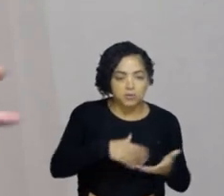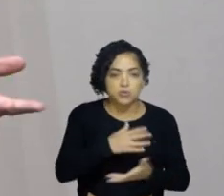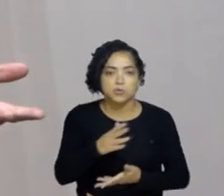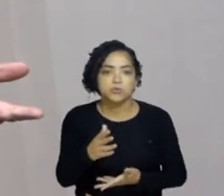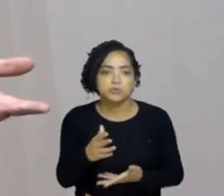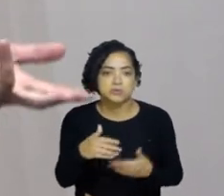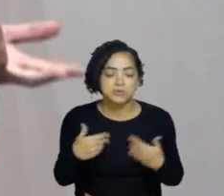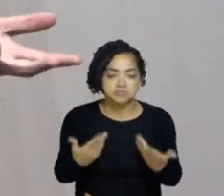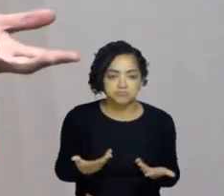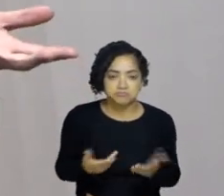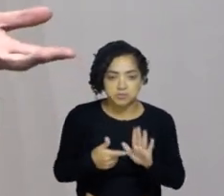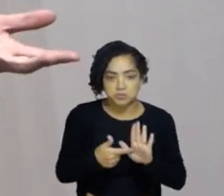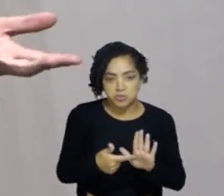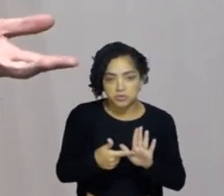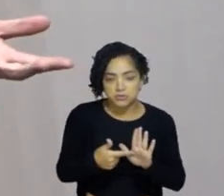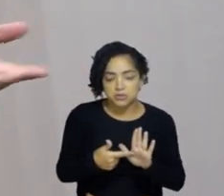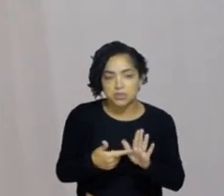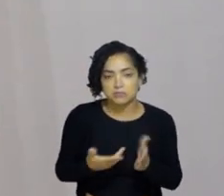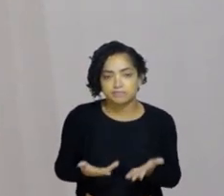carinha.